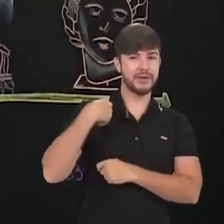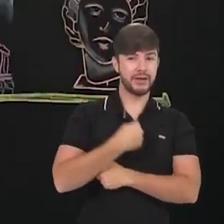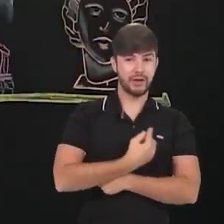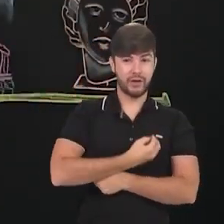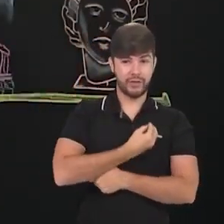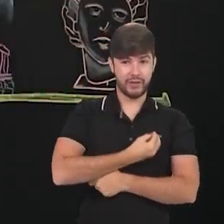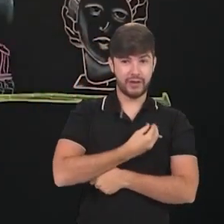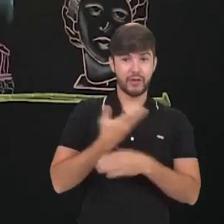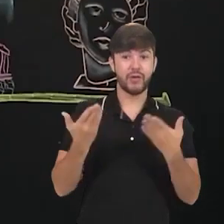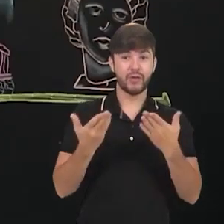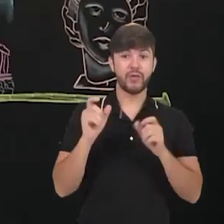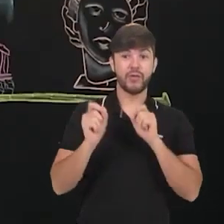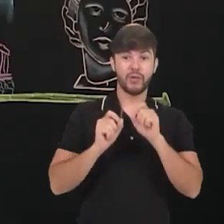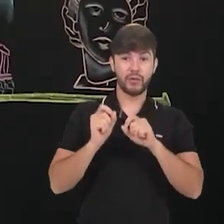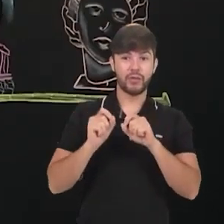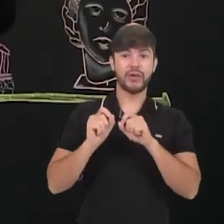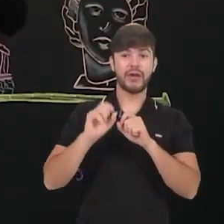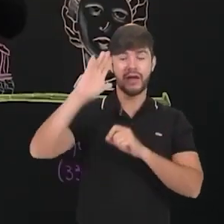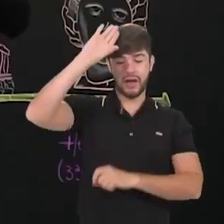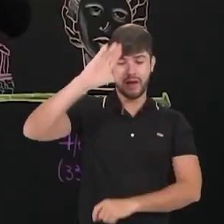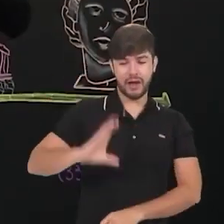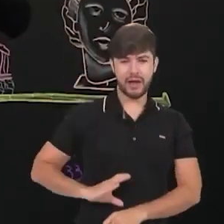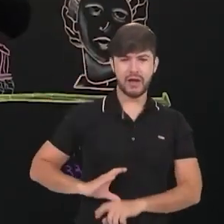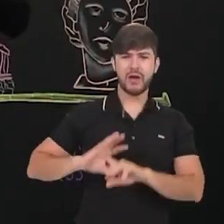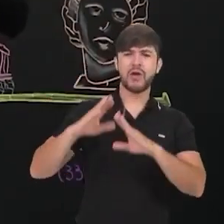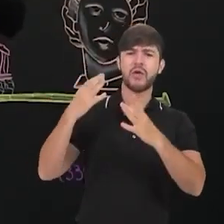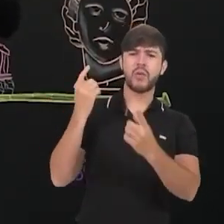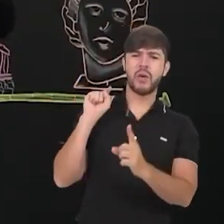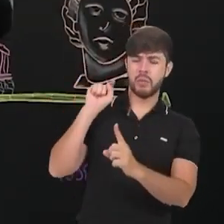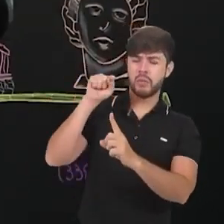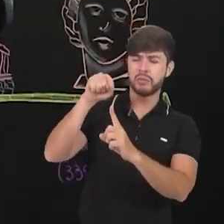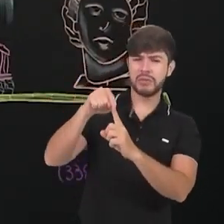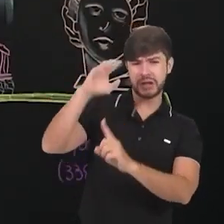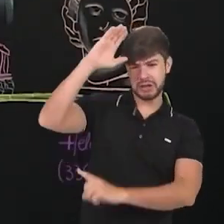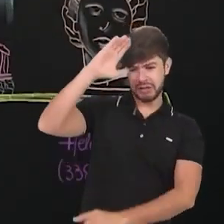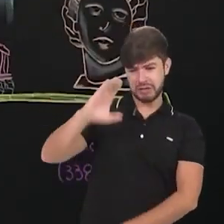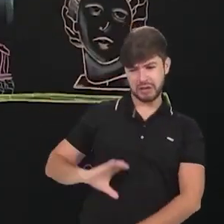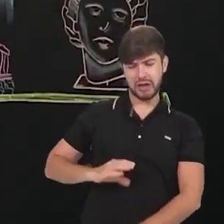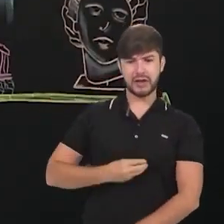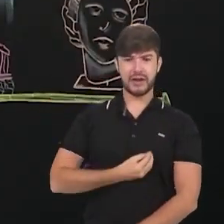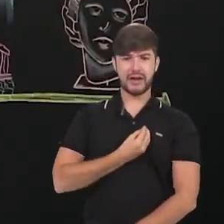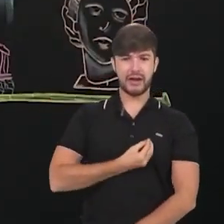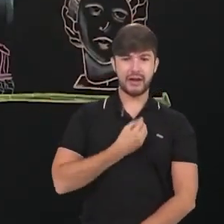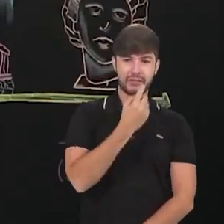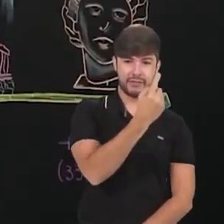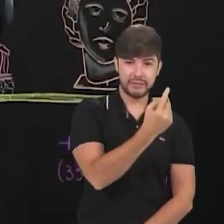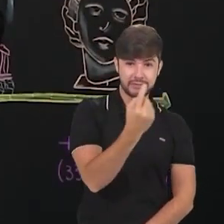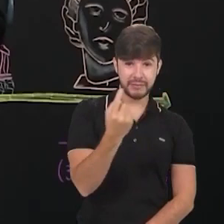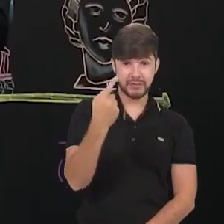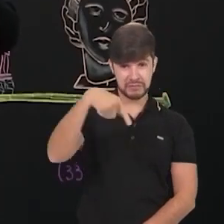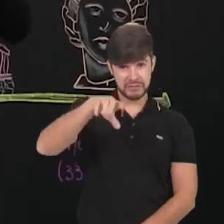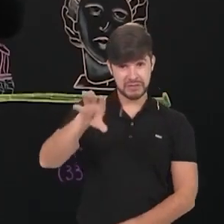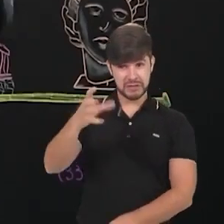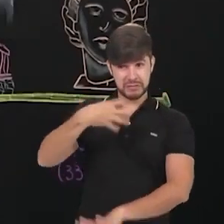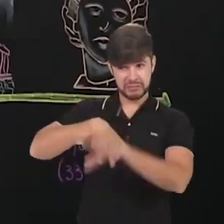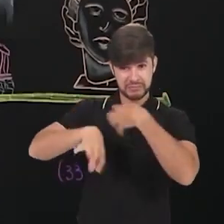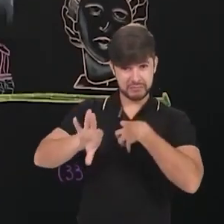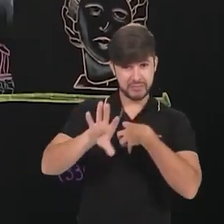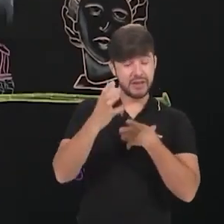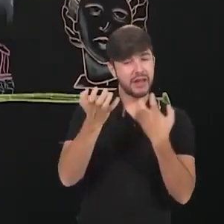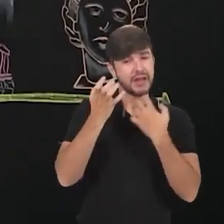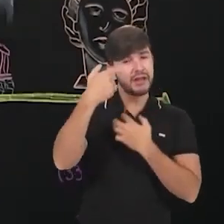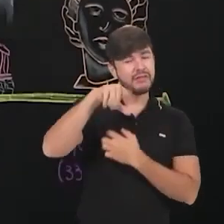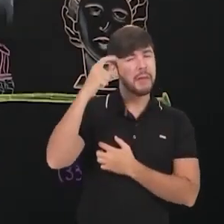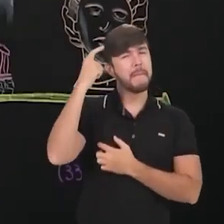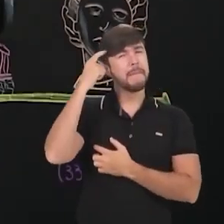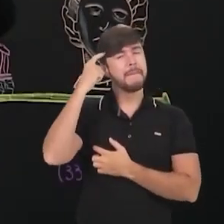que é a cidadania. Já parou para pensar qual é o papel da cidadania na sua vida? Você se sente cidadão? Quero que você